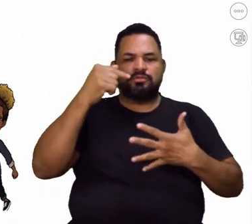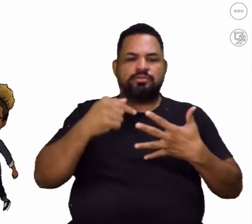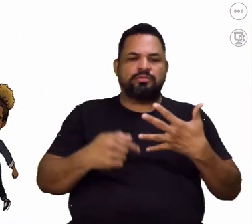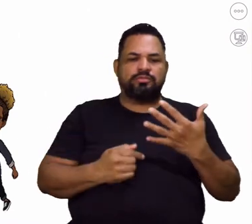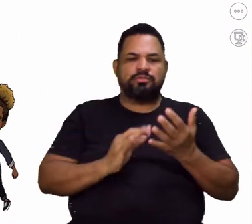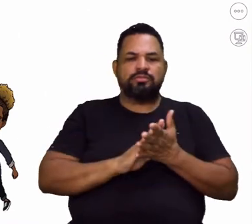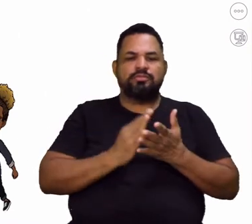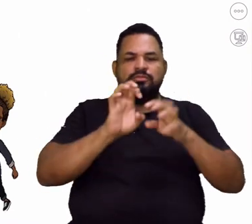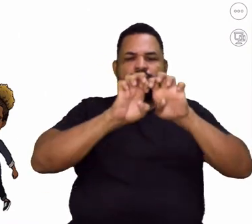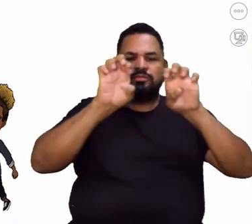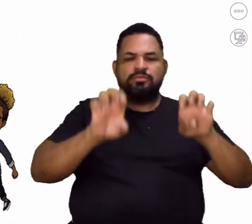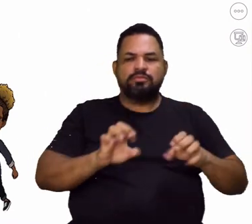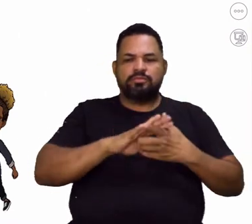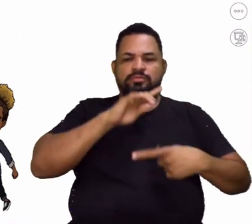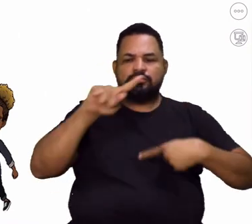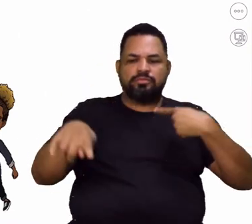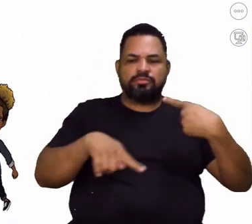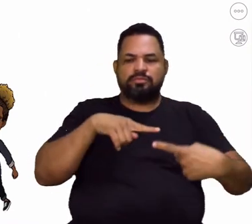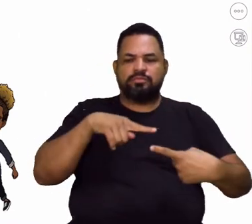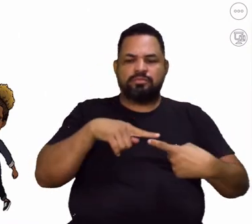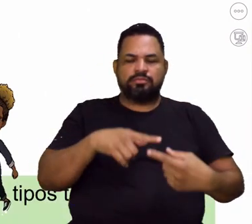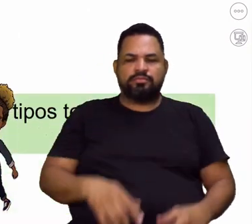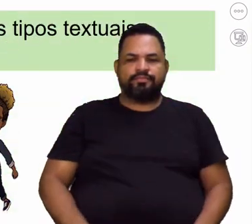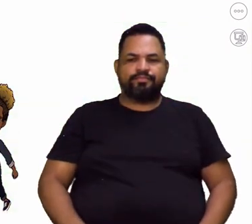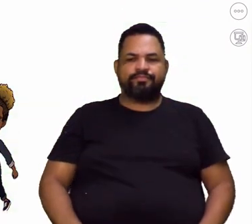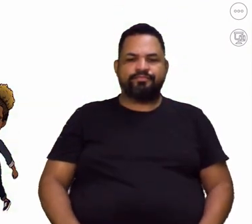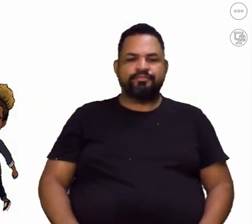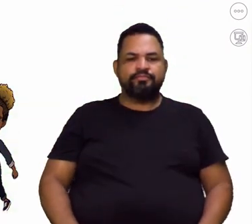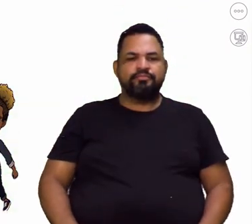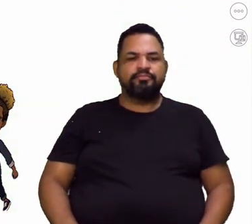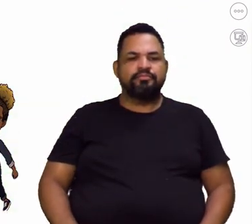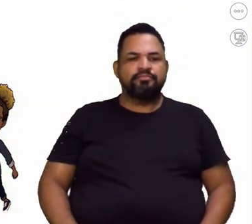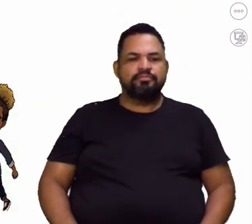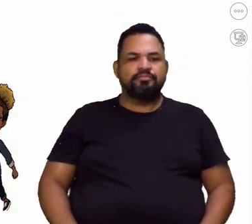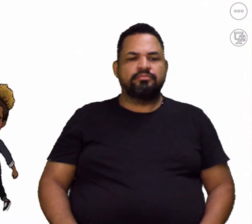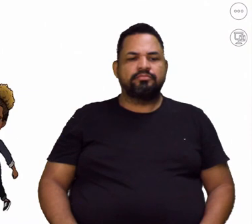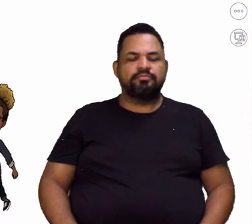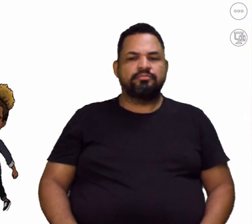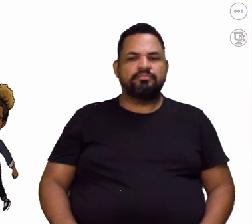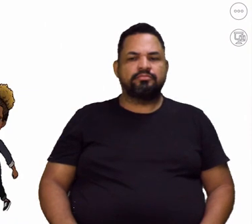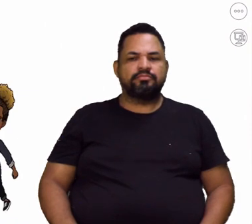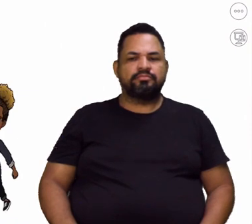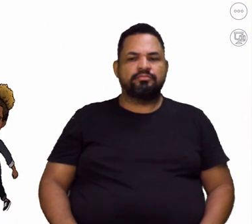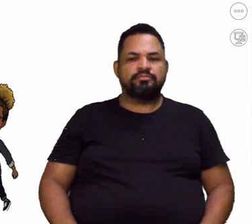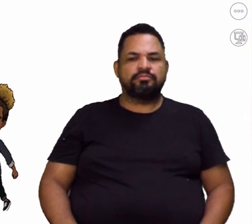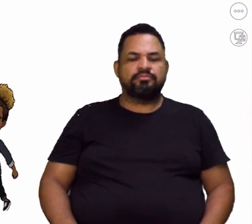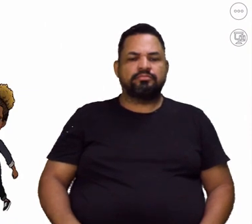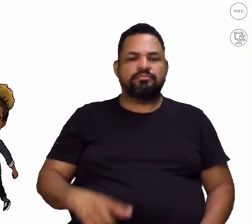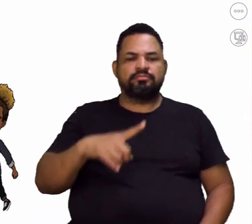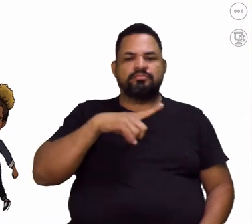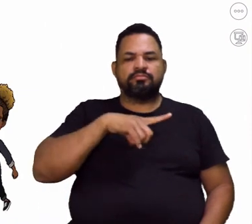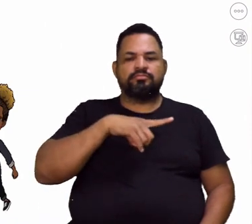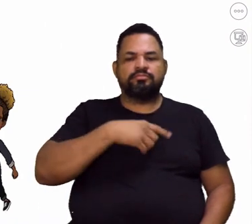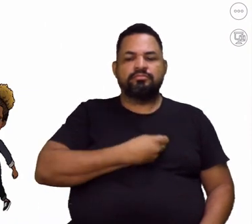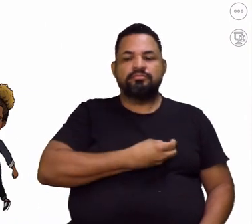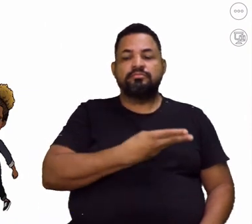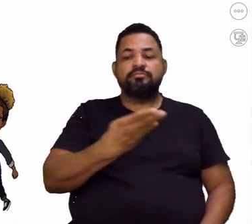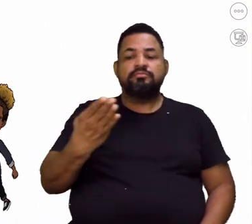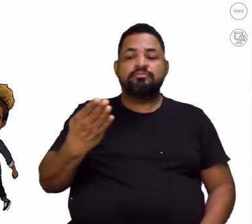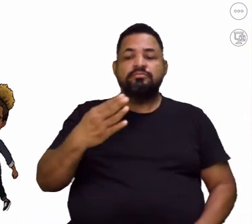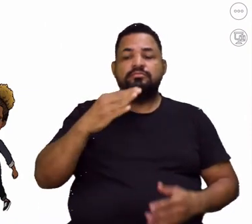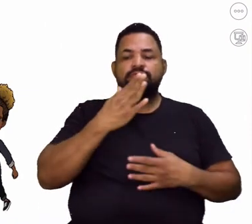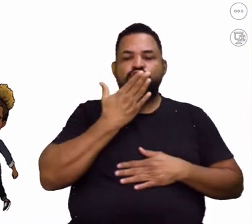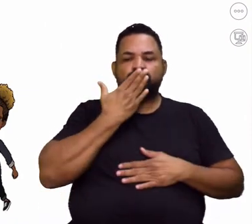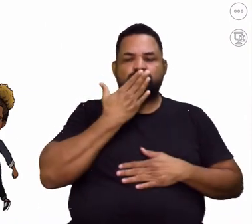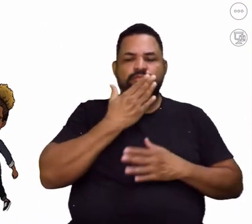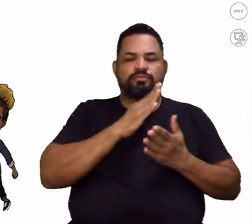acordo com a sua estrutura, objetivo e finalidade. Ok, então, na verdade, a gente tem quantos tipos